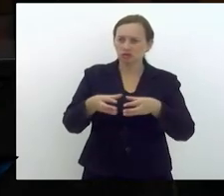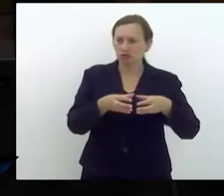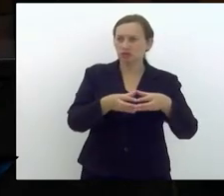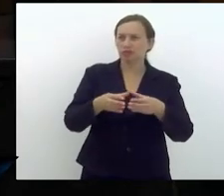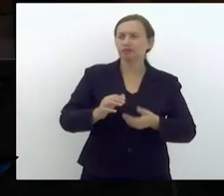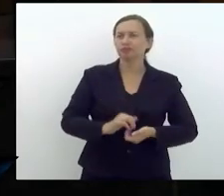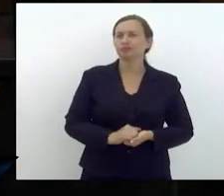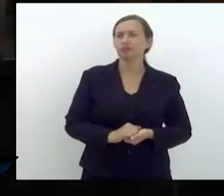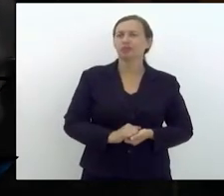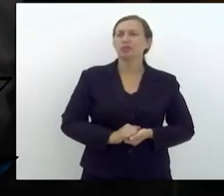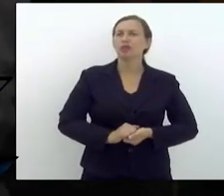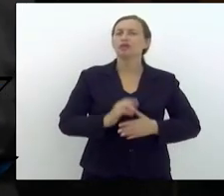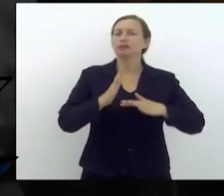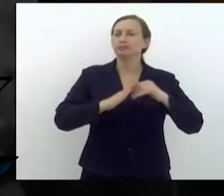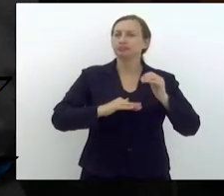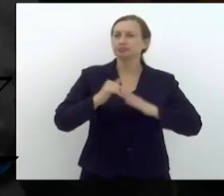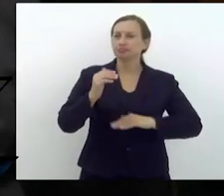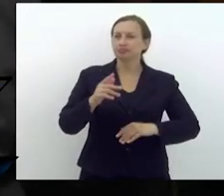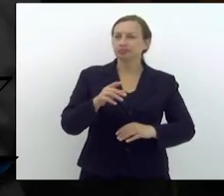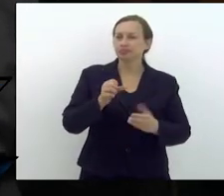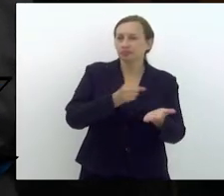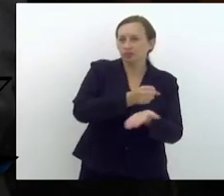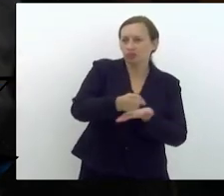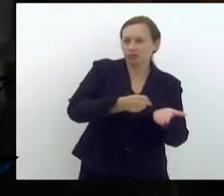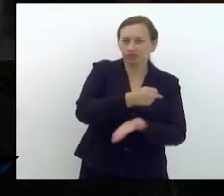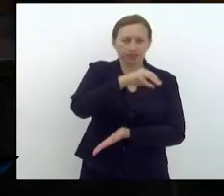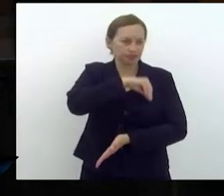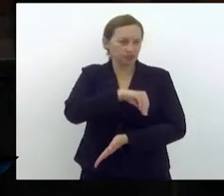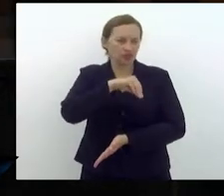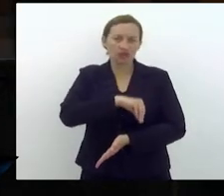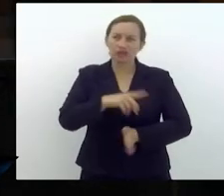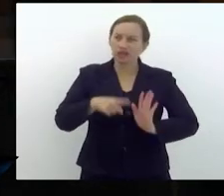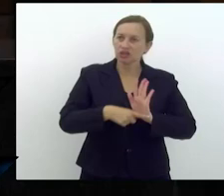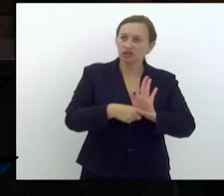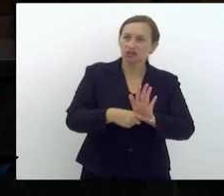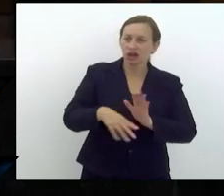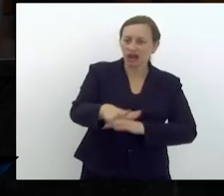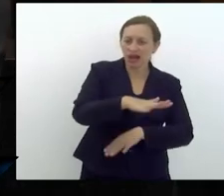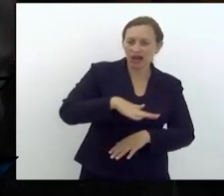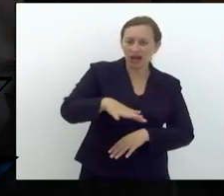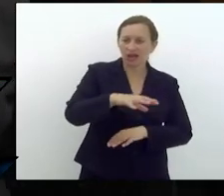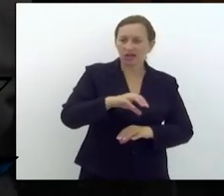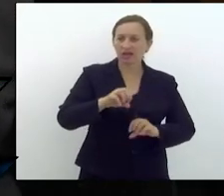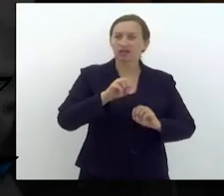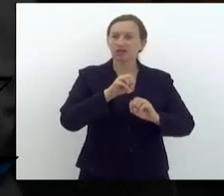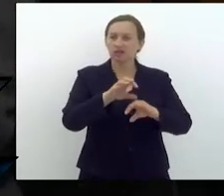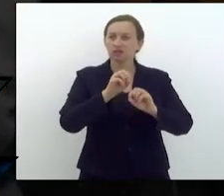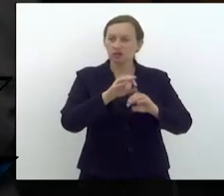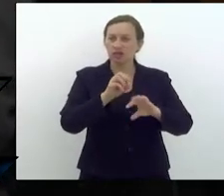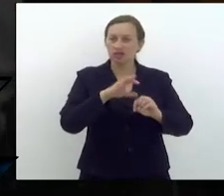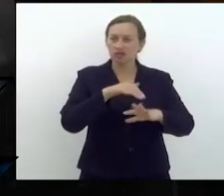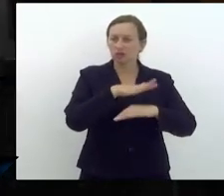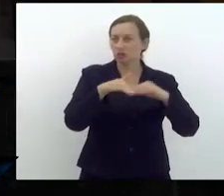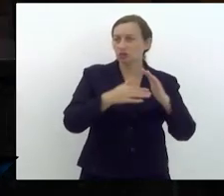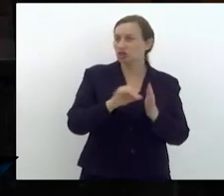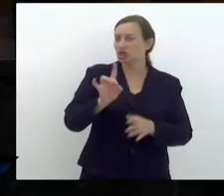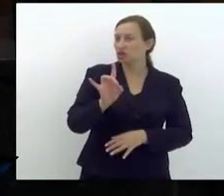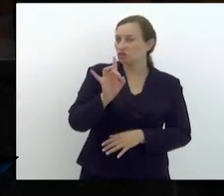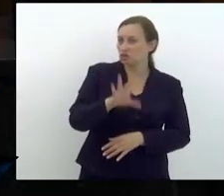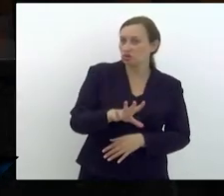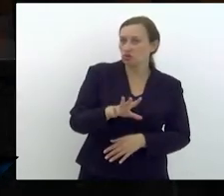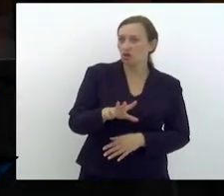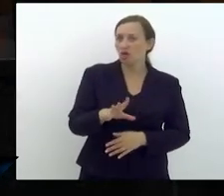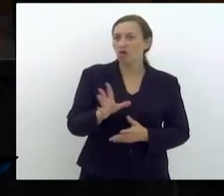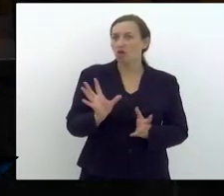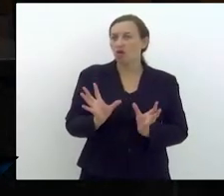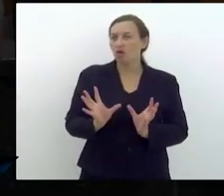o piso tem que beneficiar a educação como um todo e não simplesmente somente que